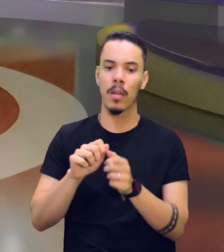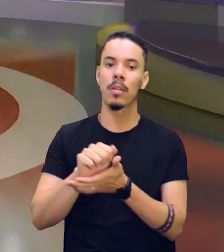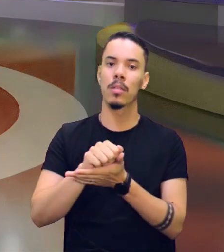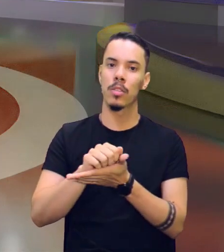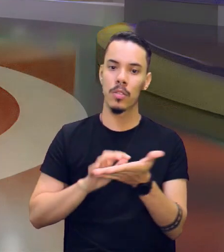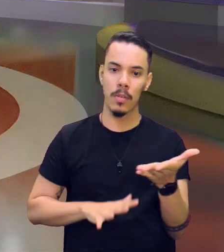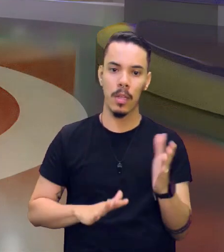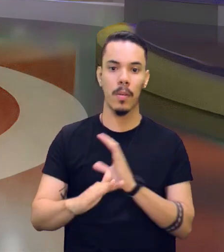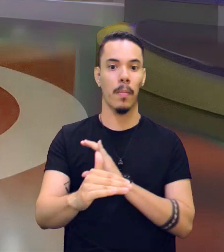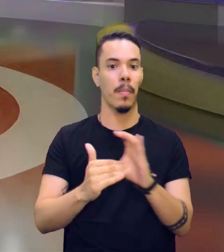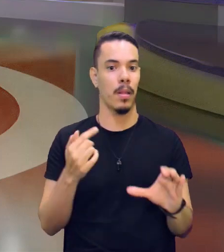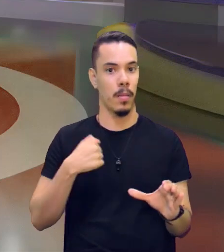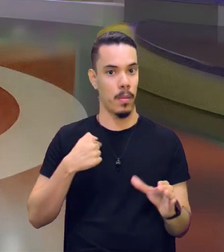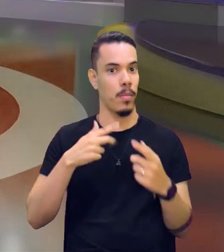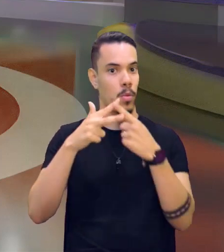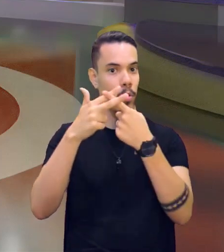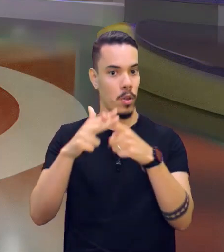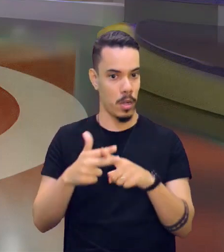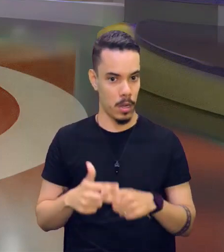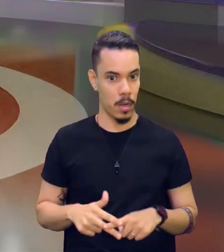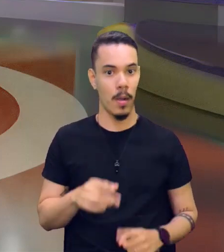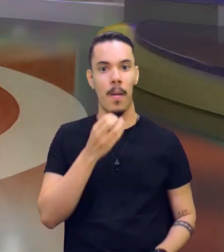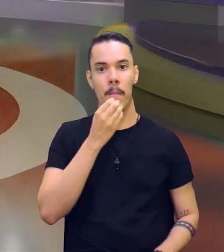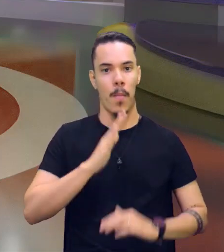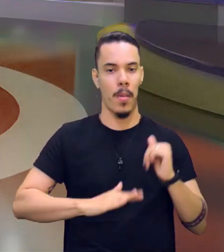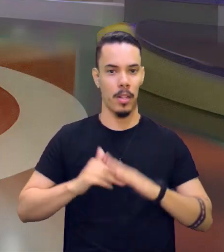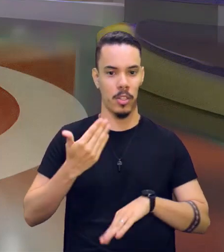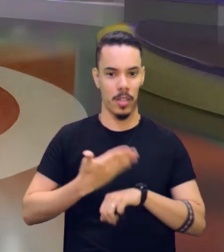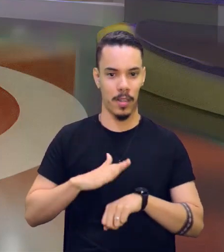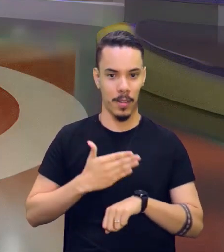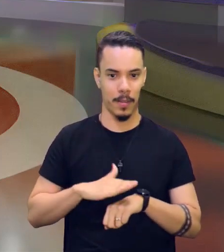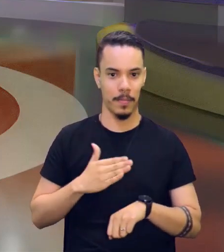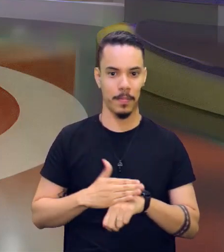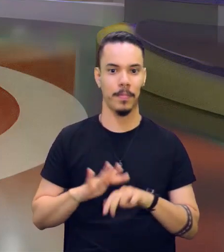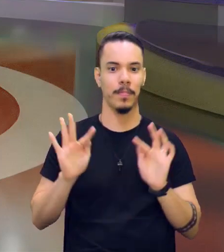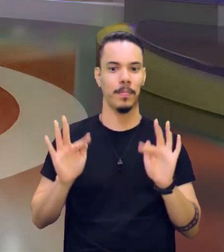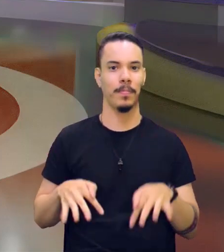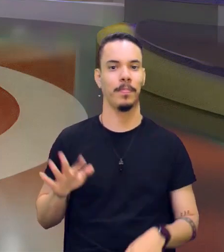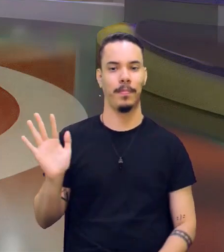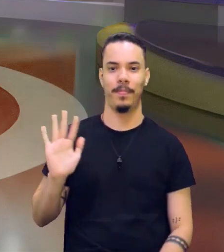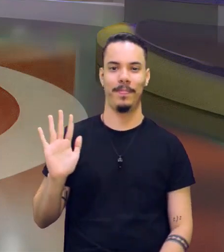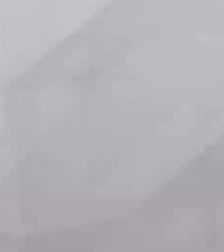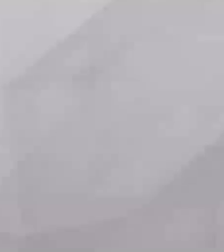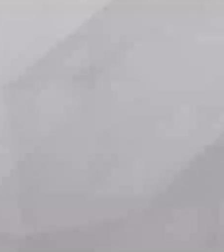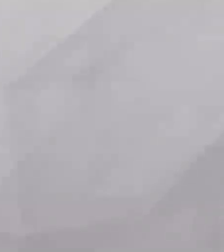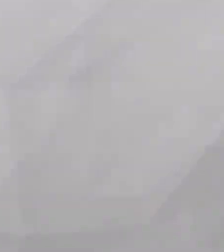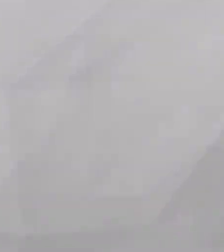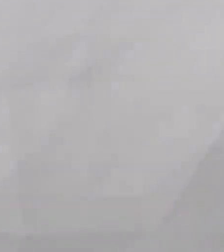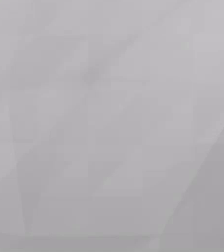atividades. Mande pra mim que eu corrijo. É muito bom a gente praticar. See you next class. Bye, bye.